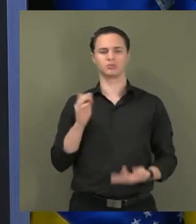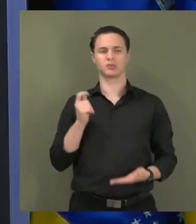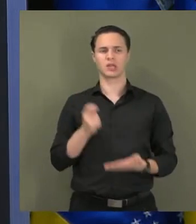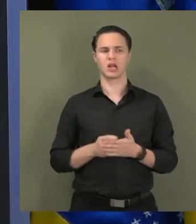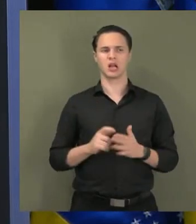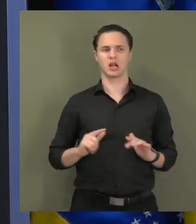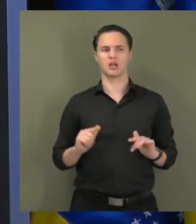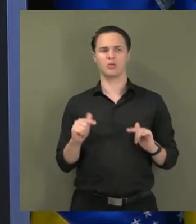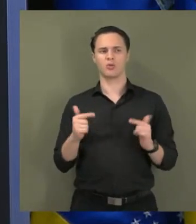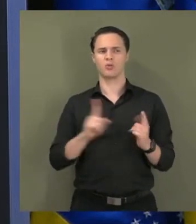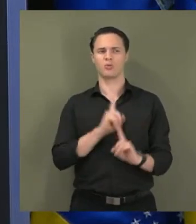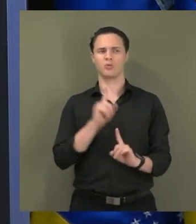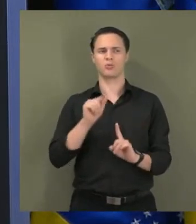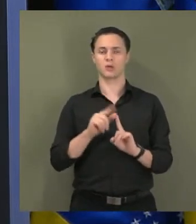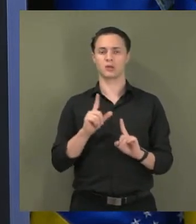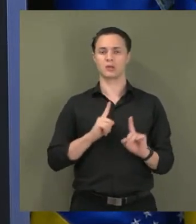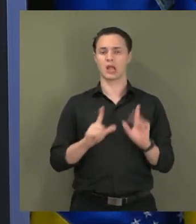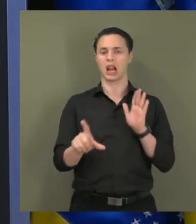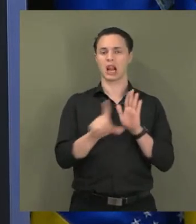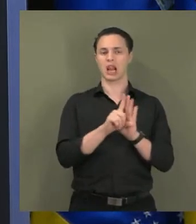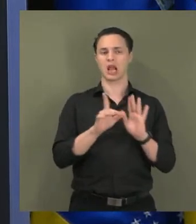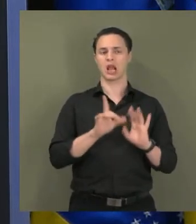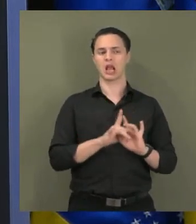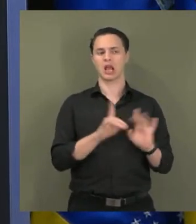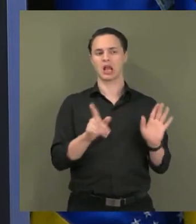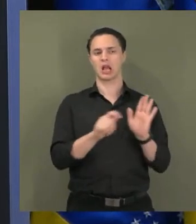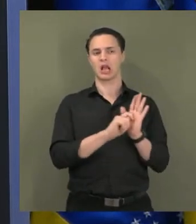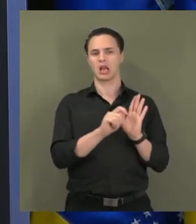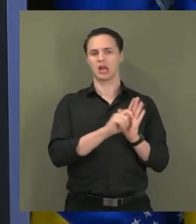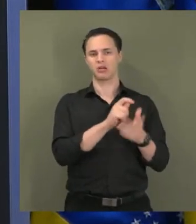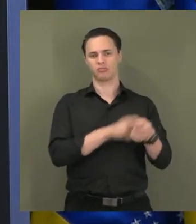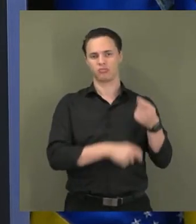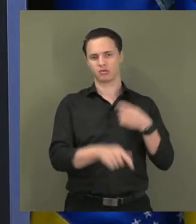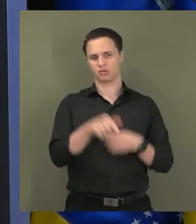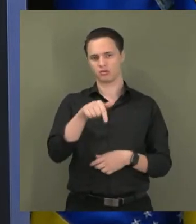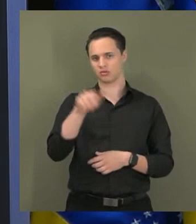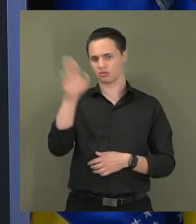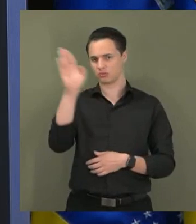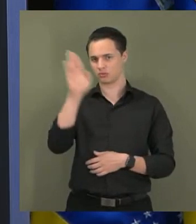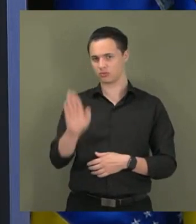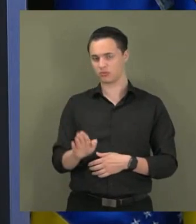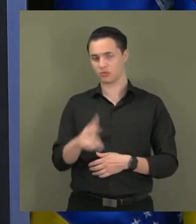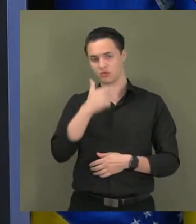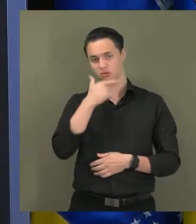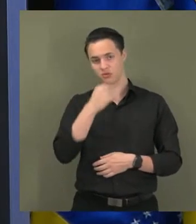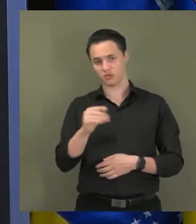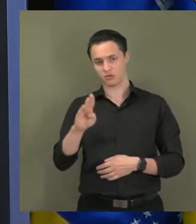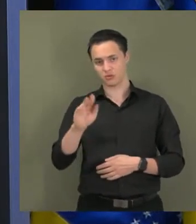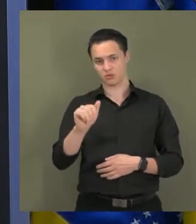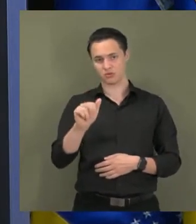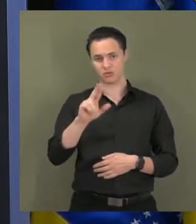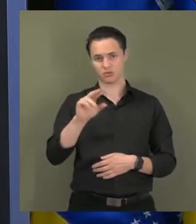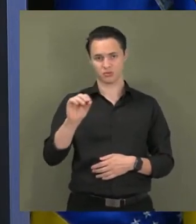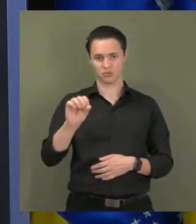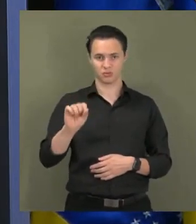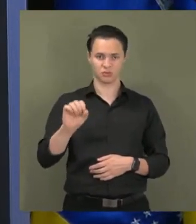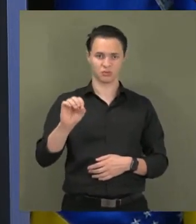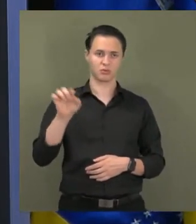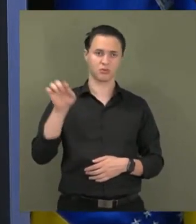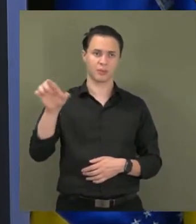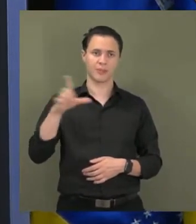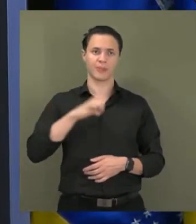visam a legalização da maconha no Brasil. Barroso tem efetiva e